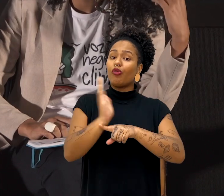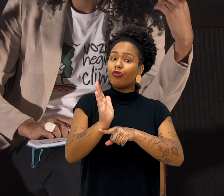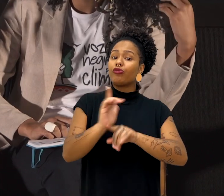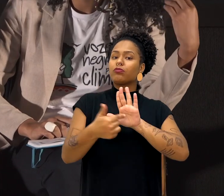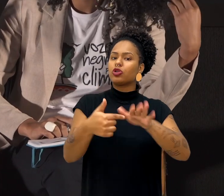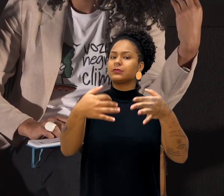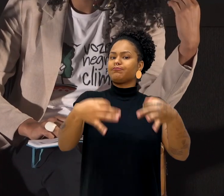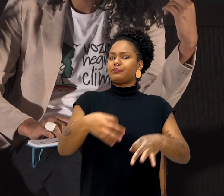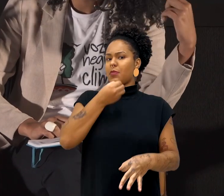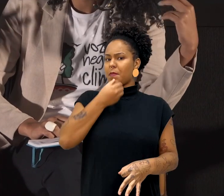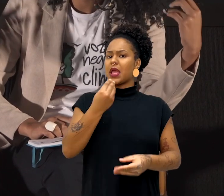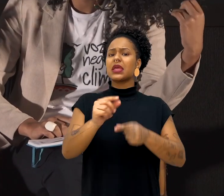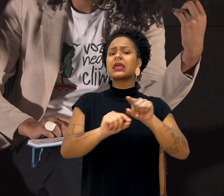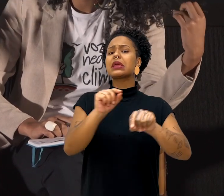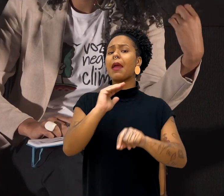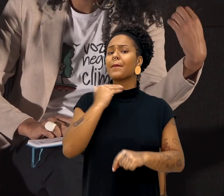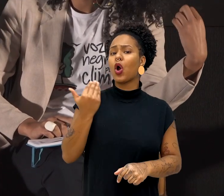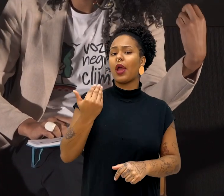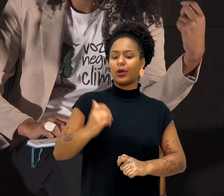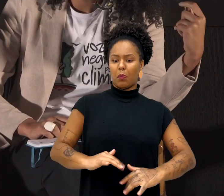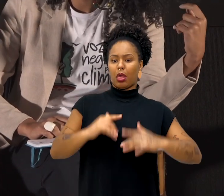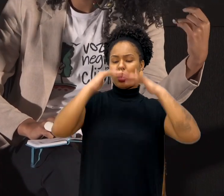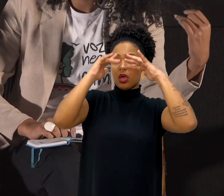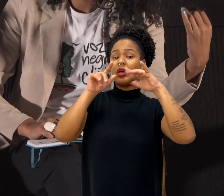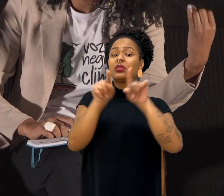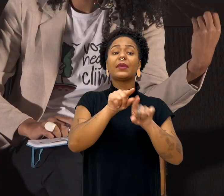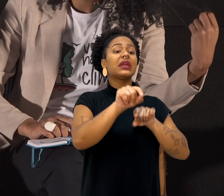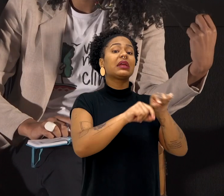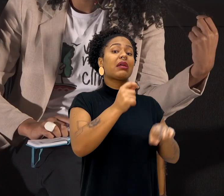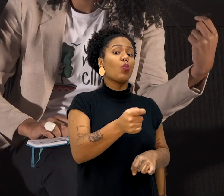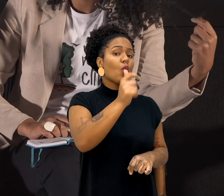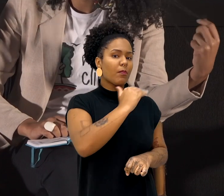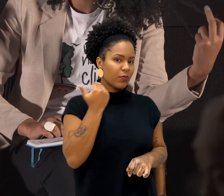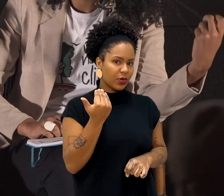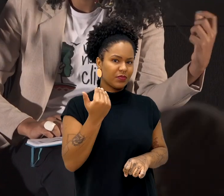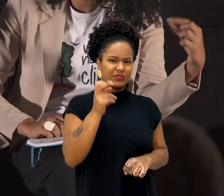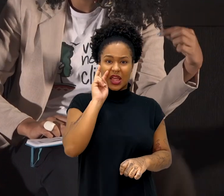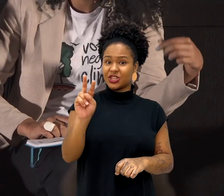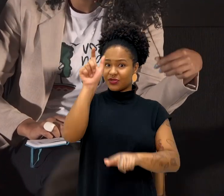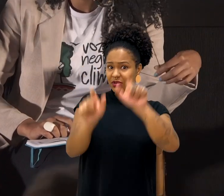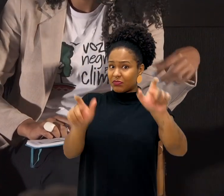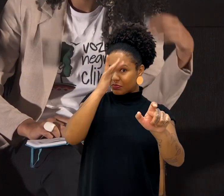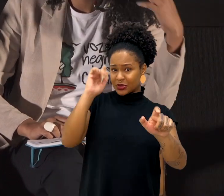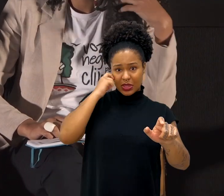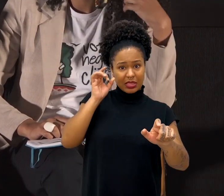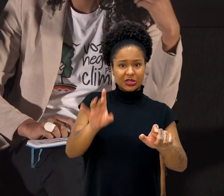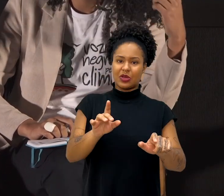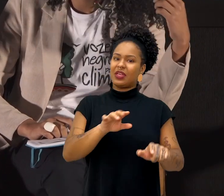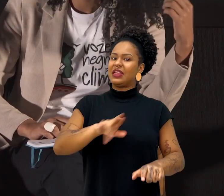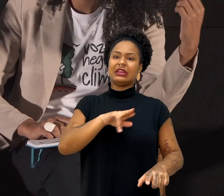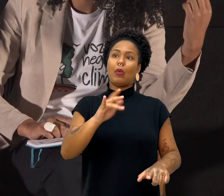trazer para vocês alguns elementos que, assim, o filme demarca muito bem quem é que está morrendo afogado e quem quase